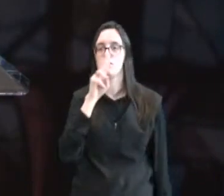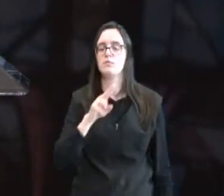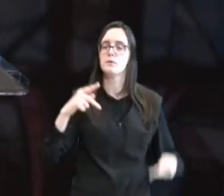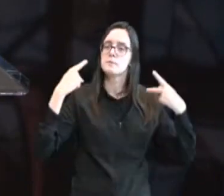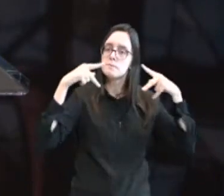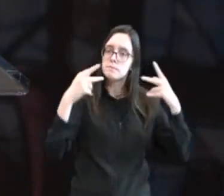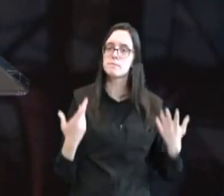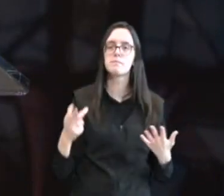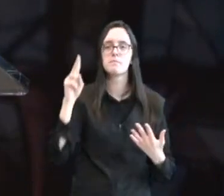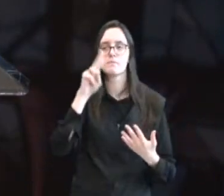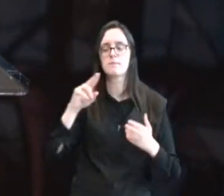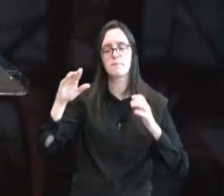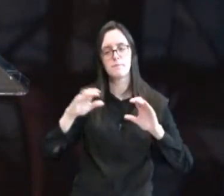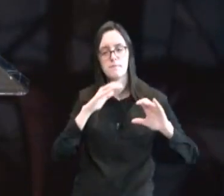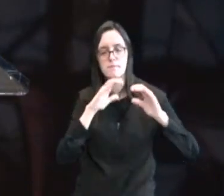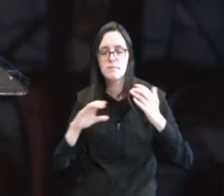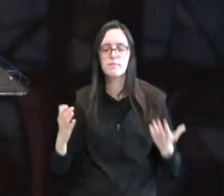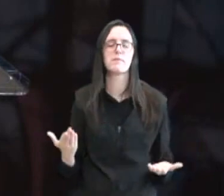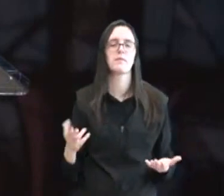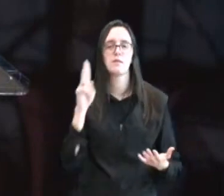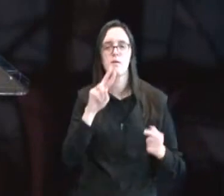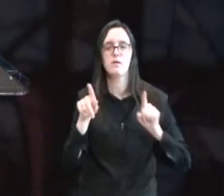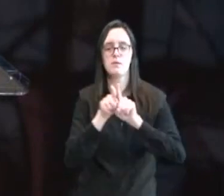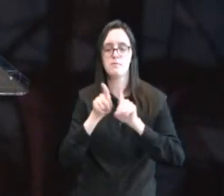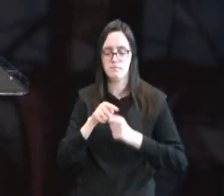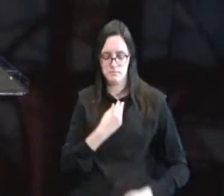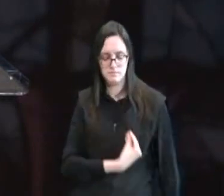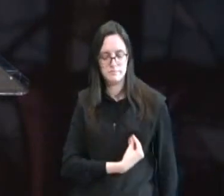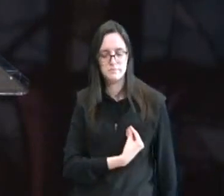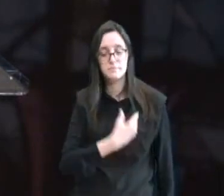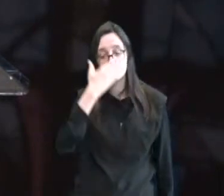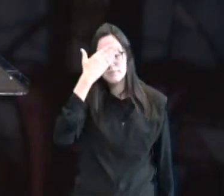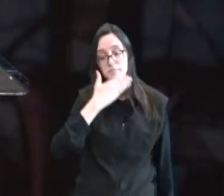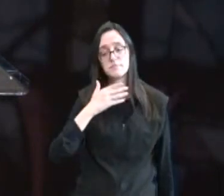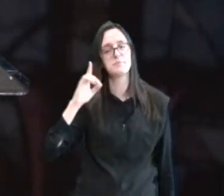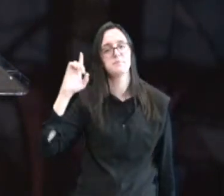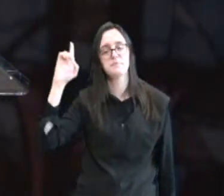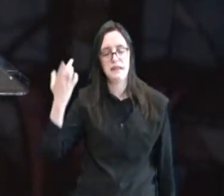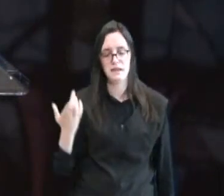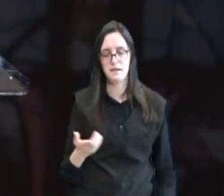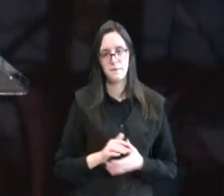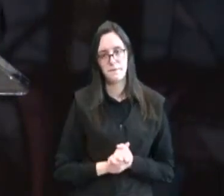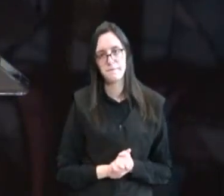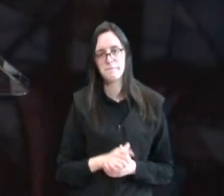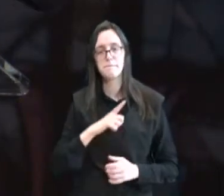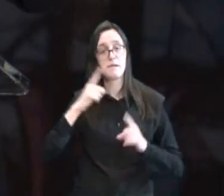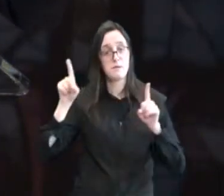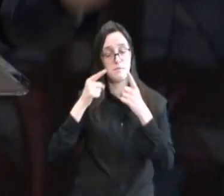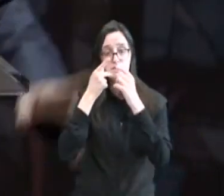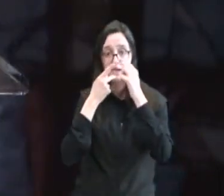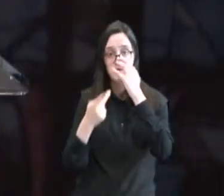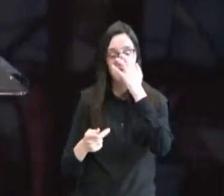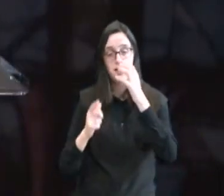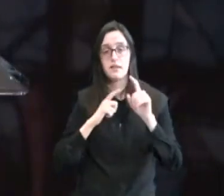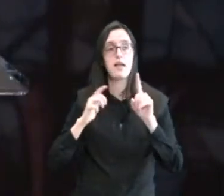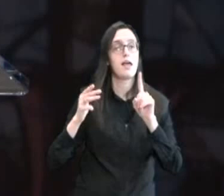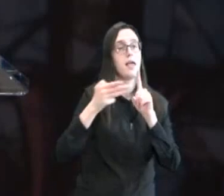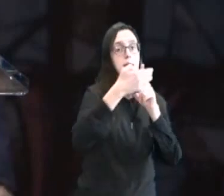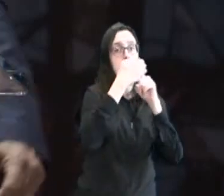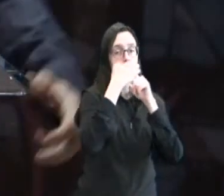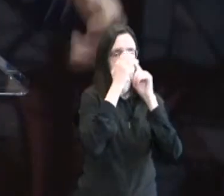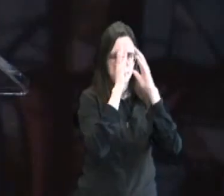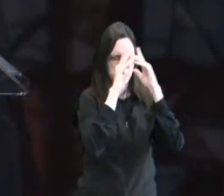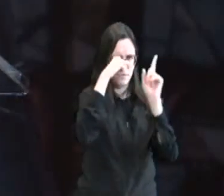mensagem, através do cântico, através da presença dEle. Há um cântico antigo que diz, há um mistério na